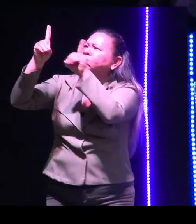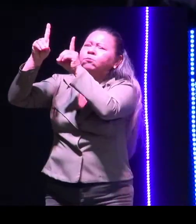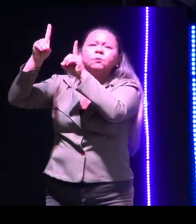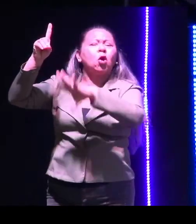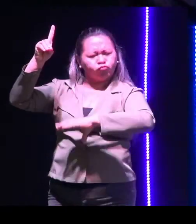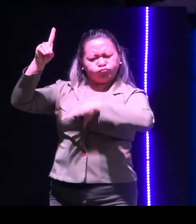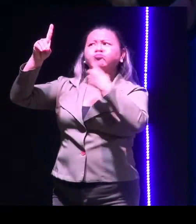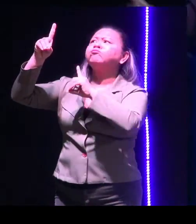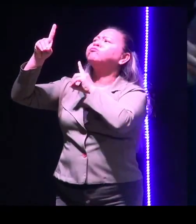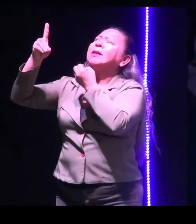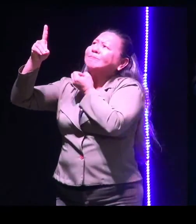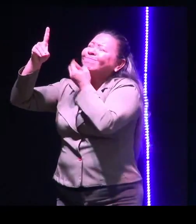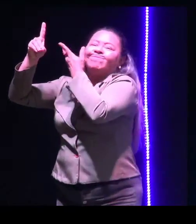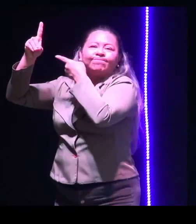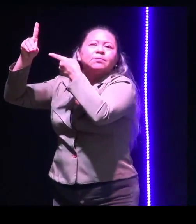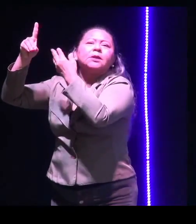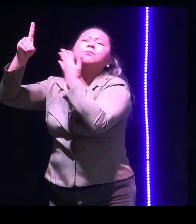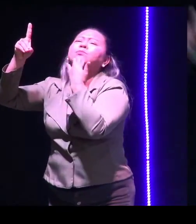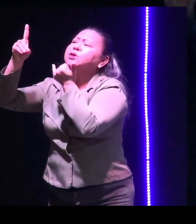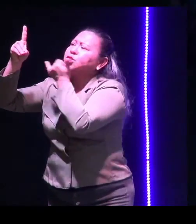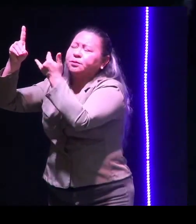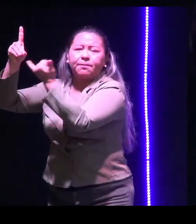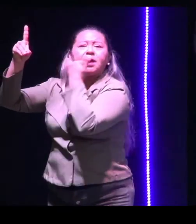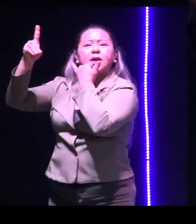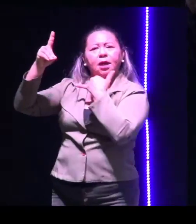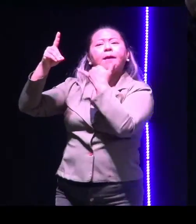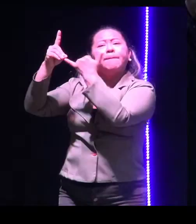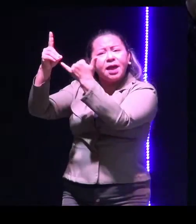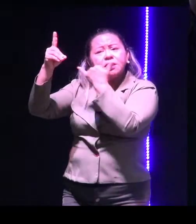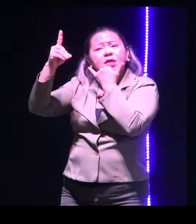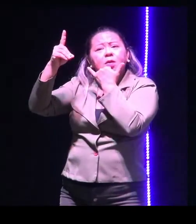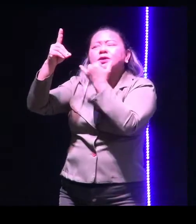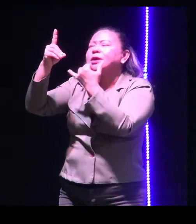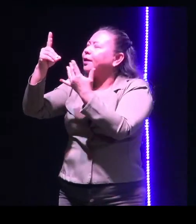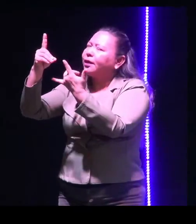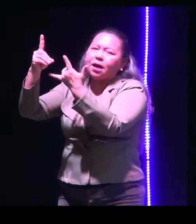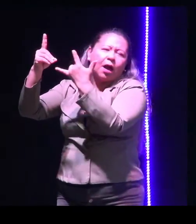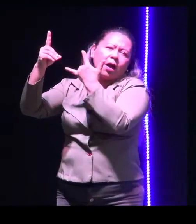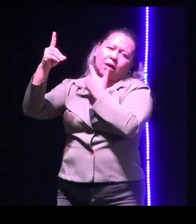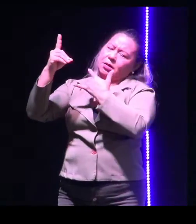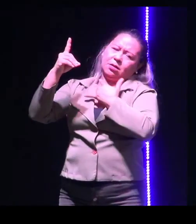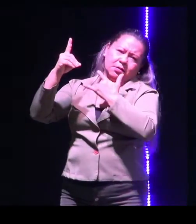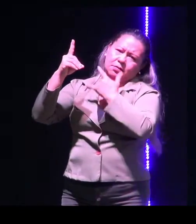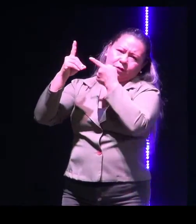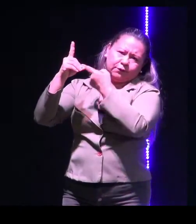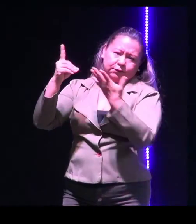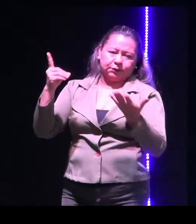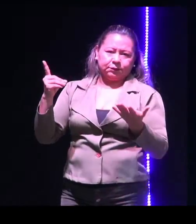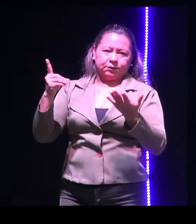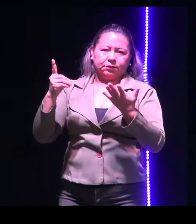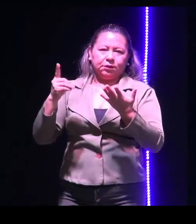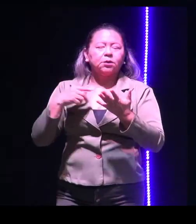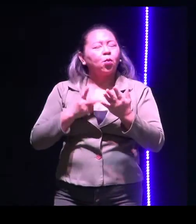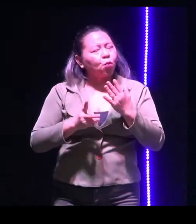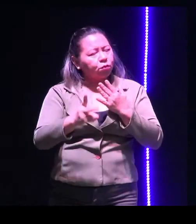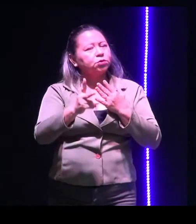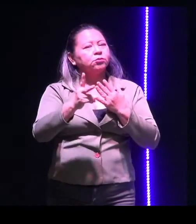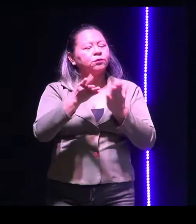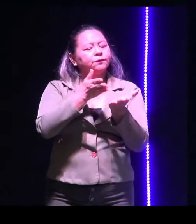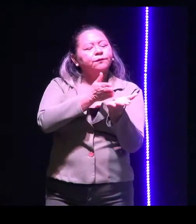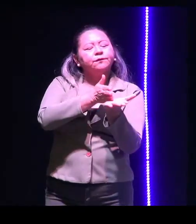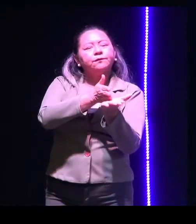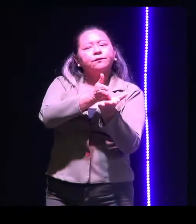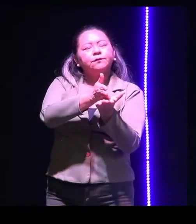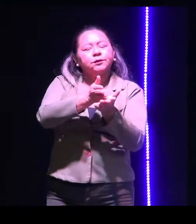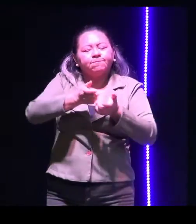nos purificar de toda injustiça. Então não fuja de Deus. Corra para Deus. E a outra, continue sua